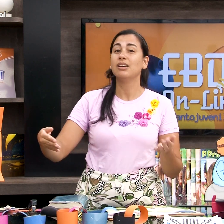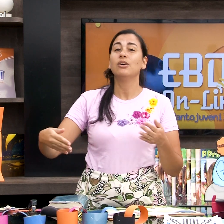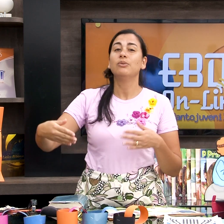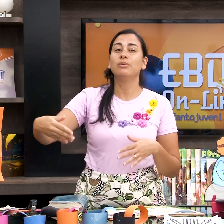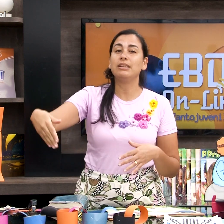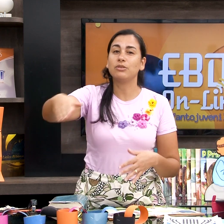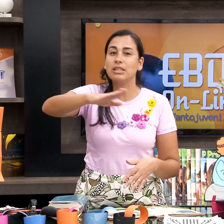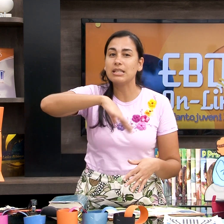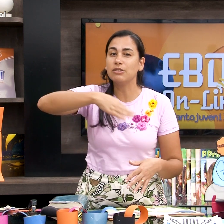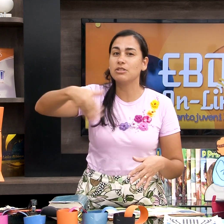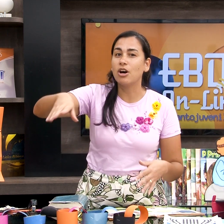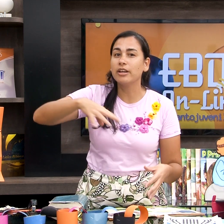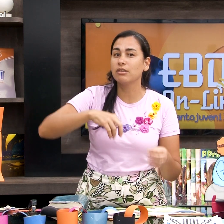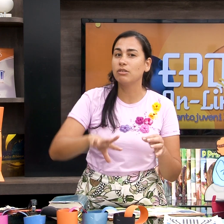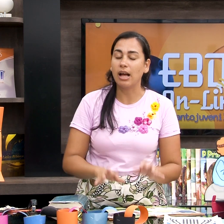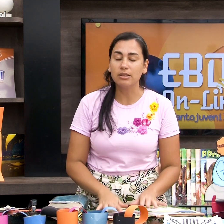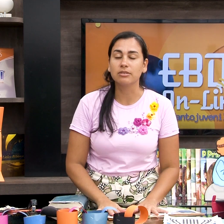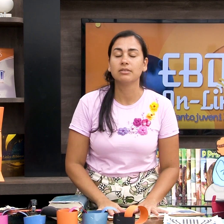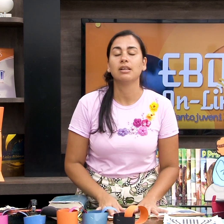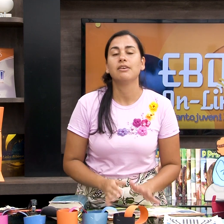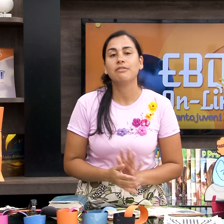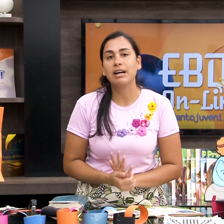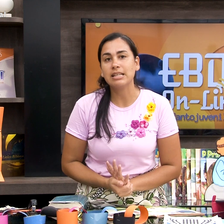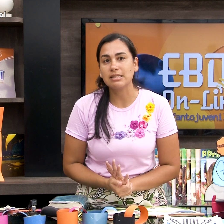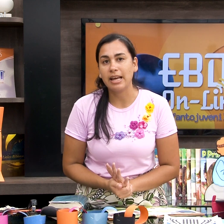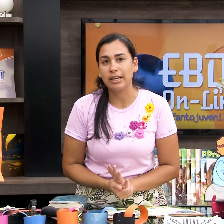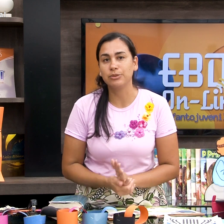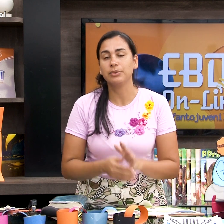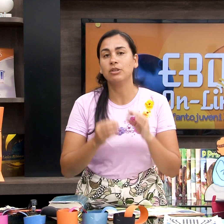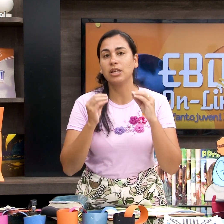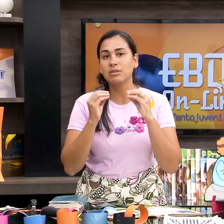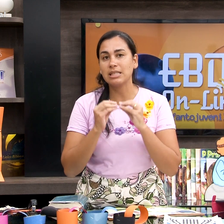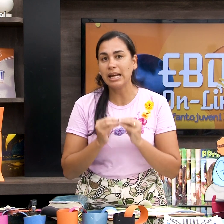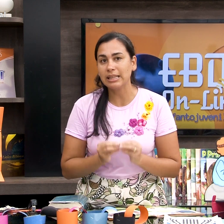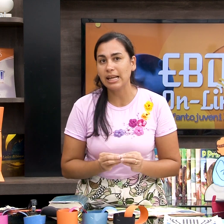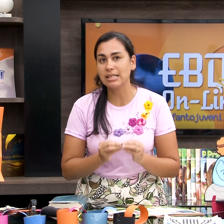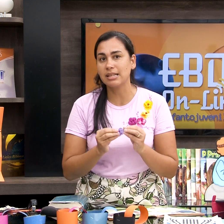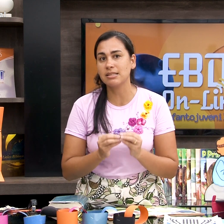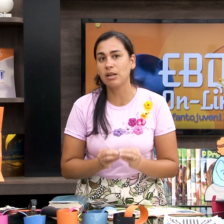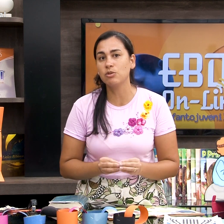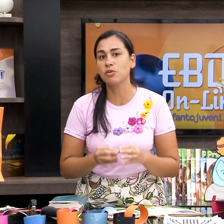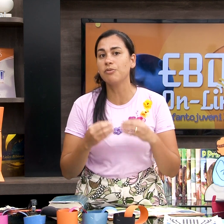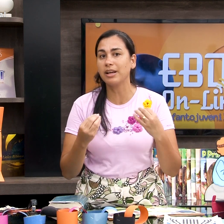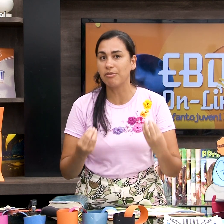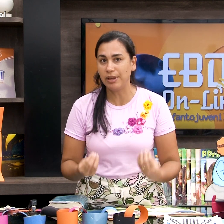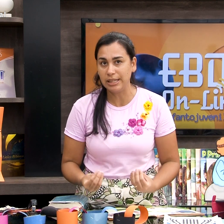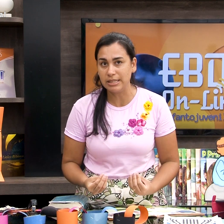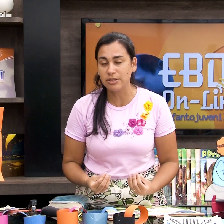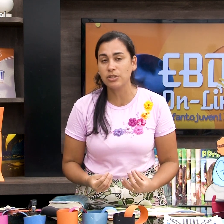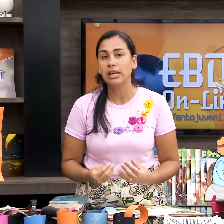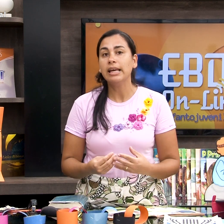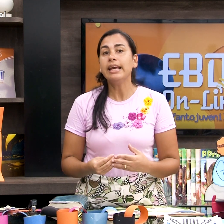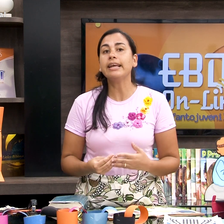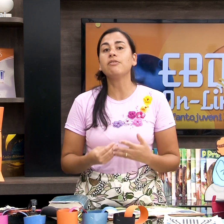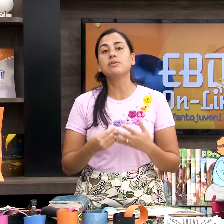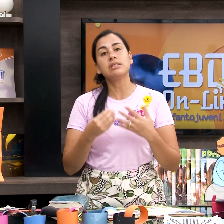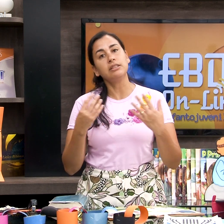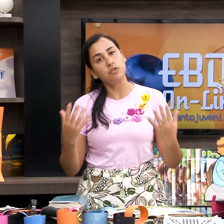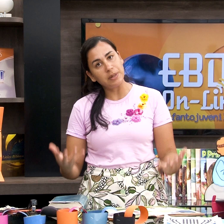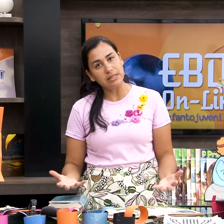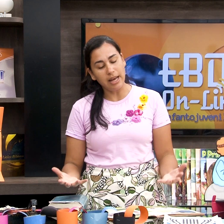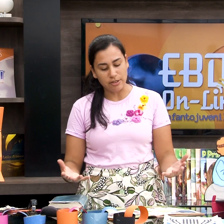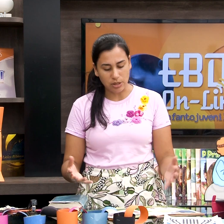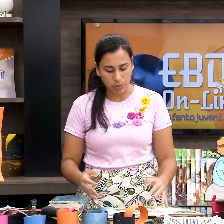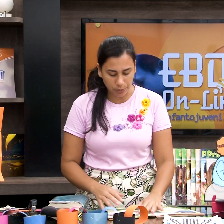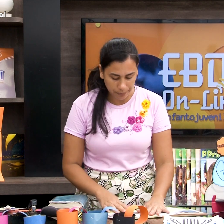pronta. Um leite condensado só e granulado, vai dar certo. Eu tenho certeza que esses alunos vão ficar felizes e que vão se